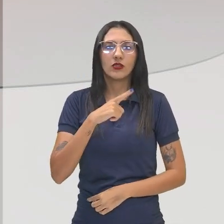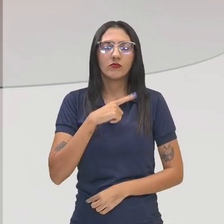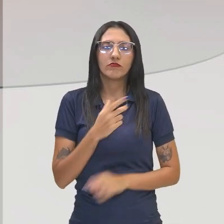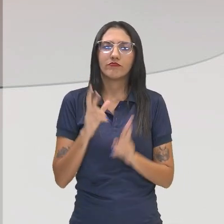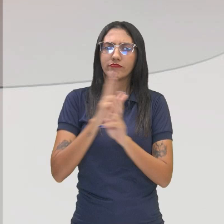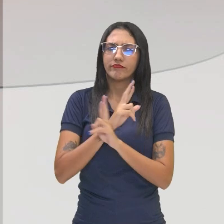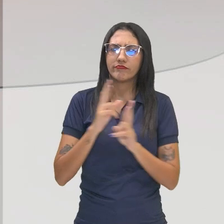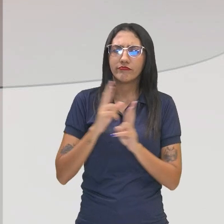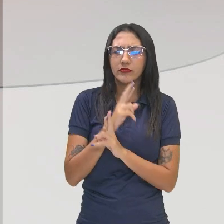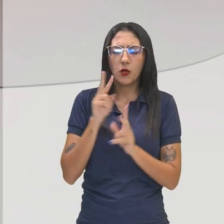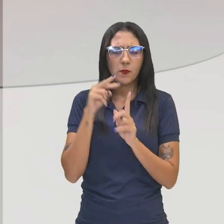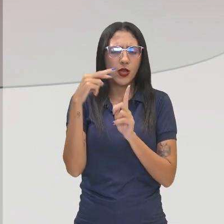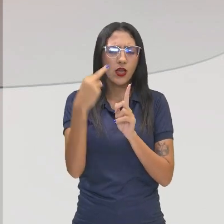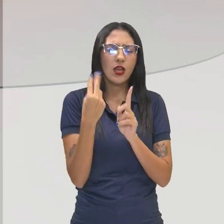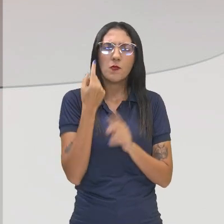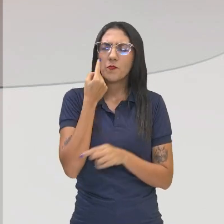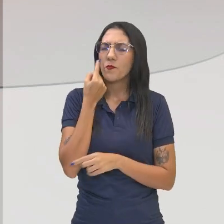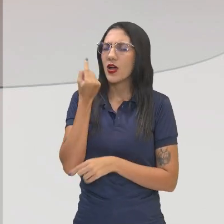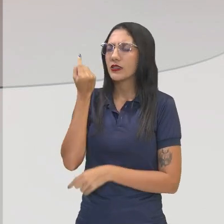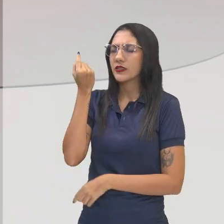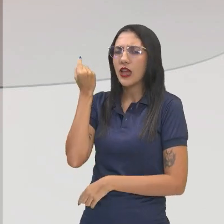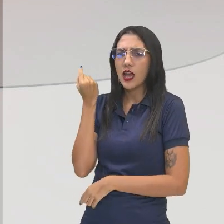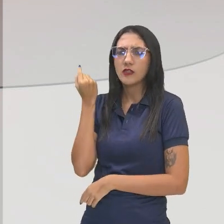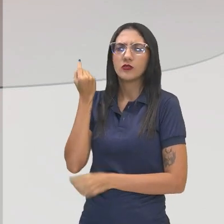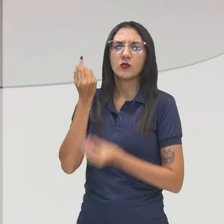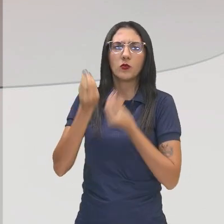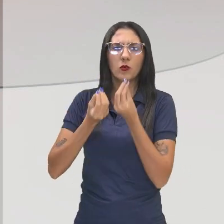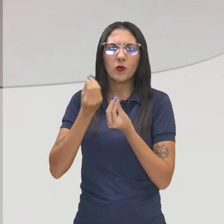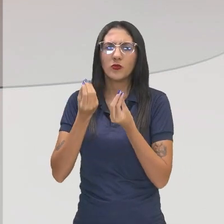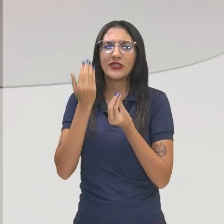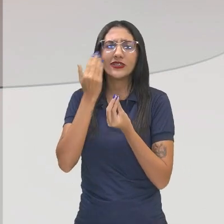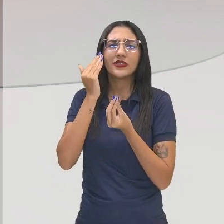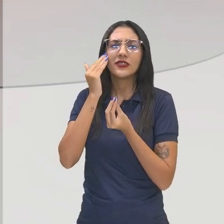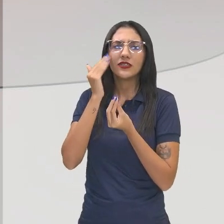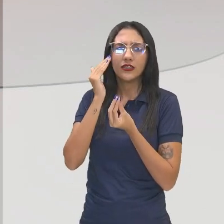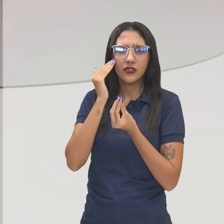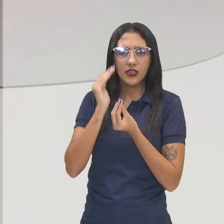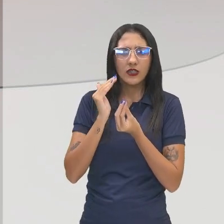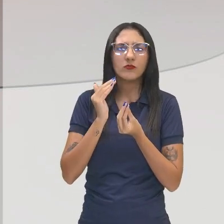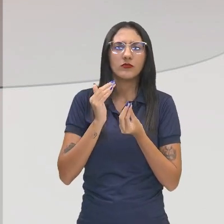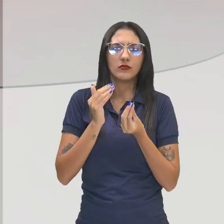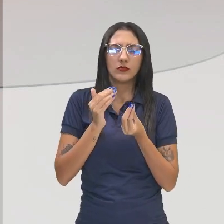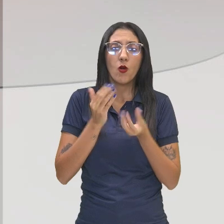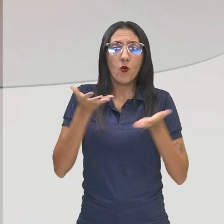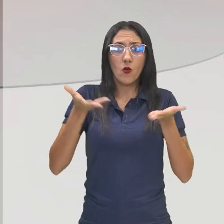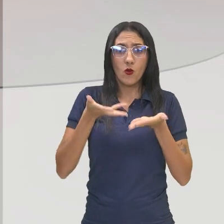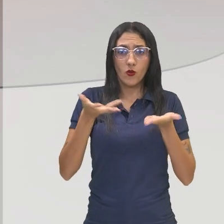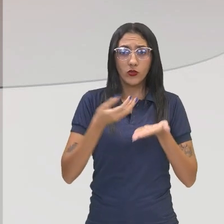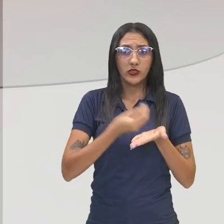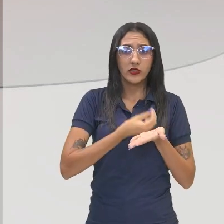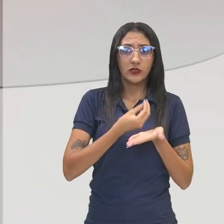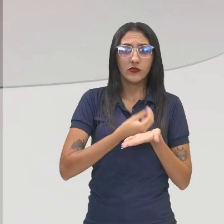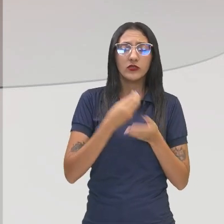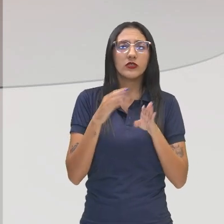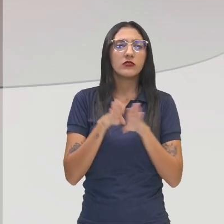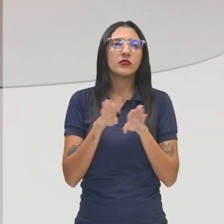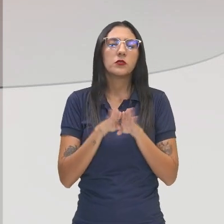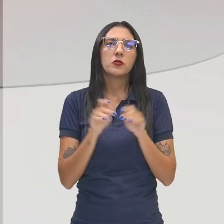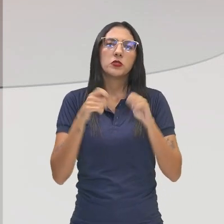do passado e que ajuda a compreender o hoje e projetar o